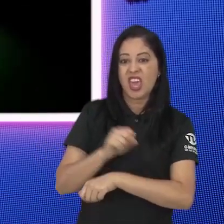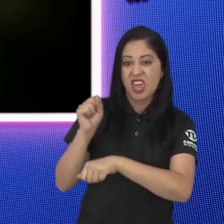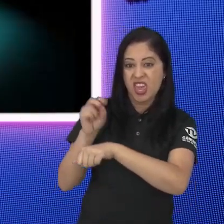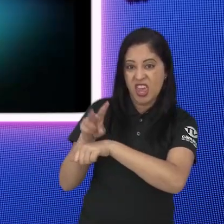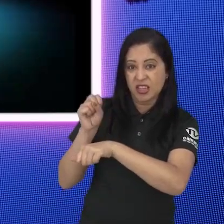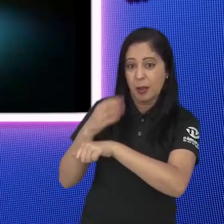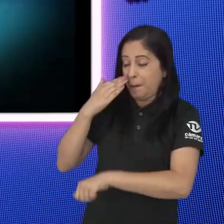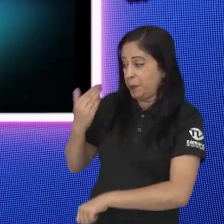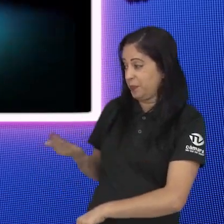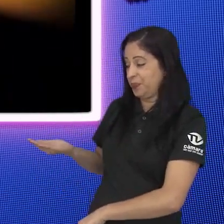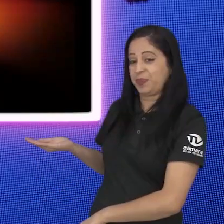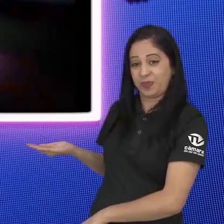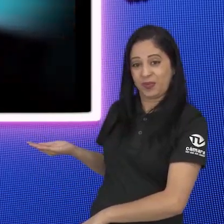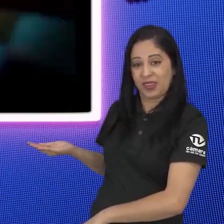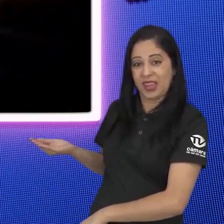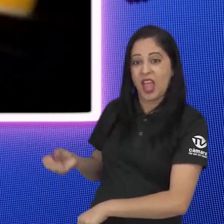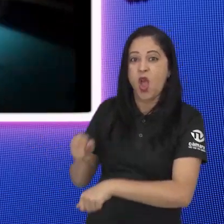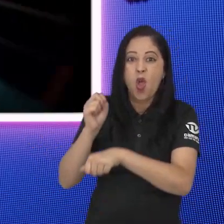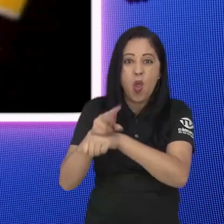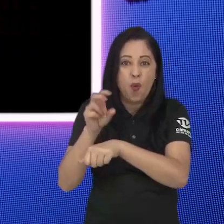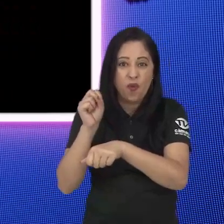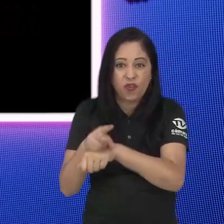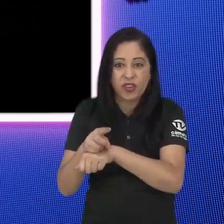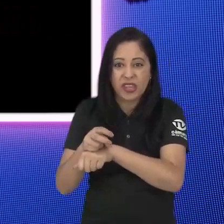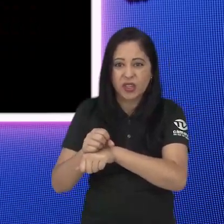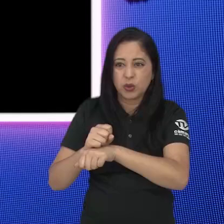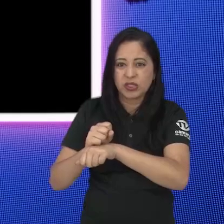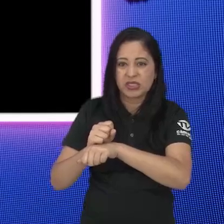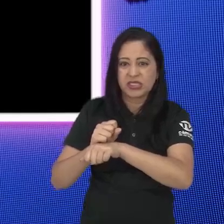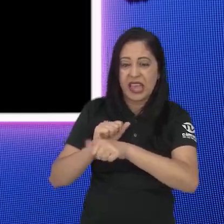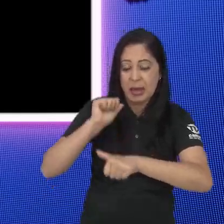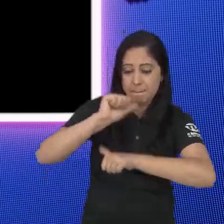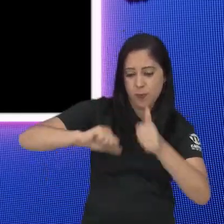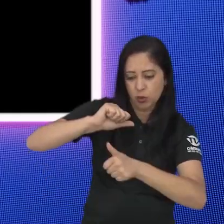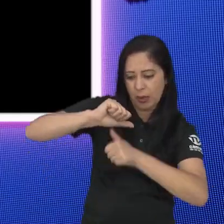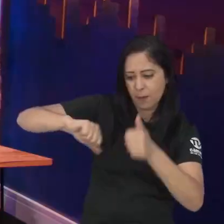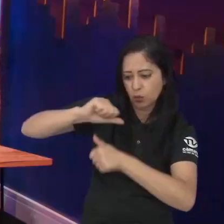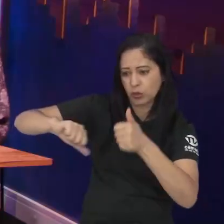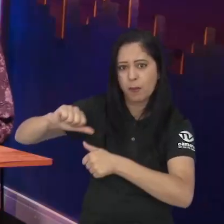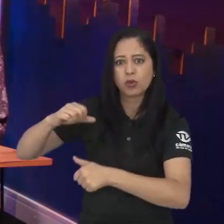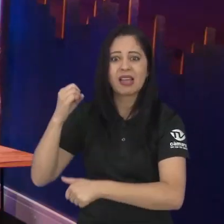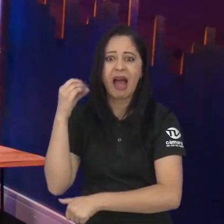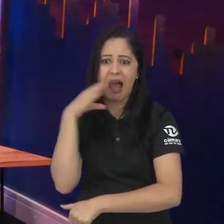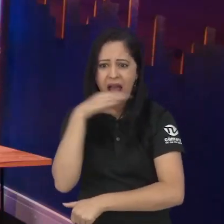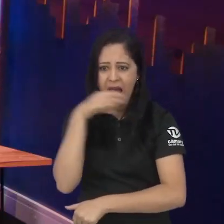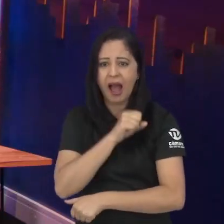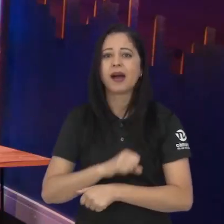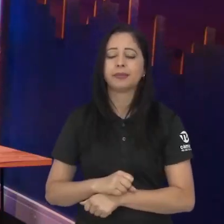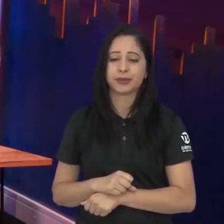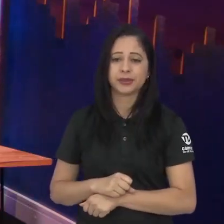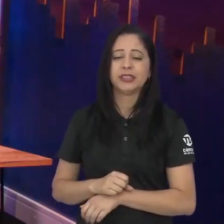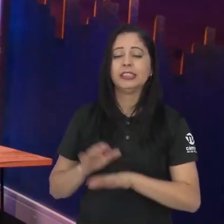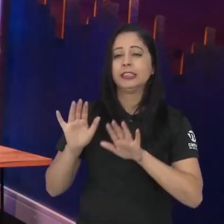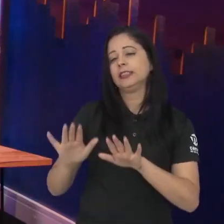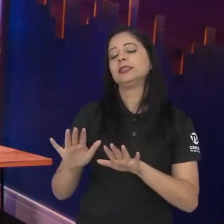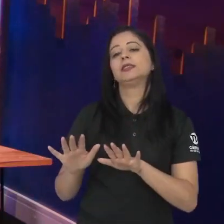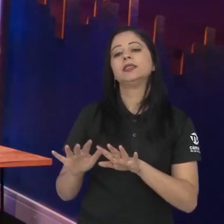e ele tem uma mutação muito rápida. Então, ele tem até uma questão de geração entre pandemias lá,